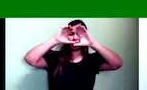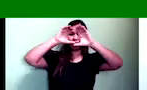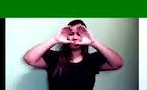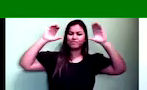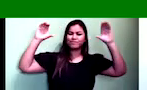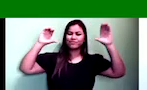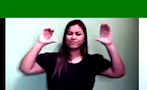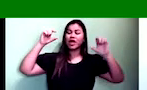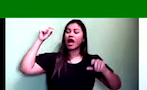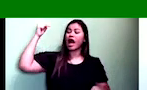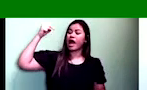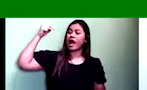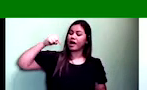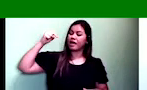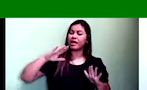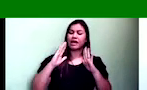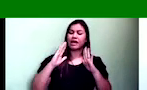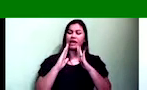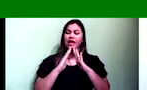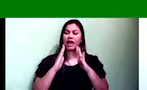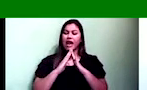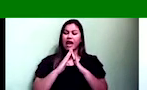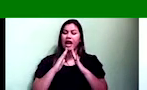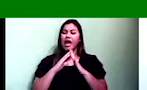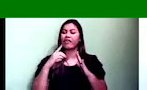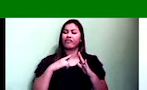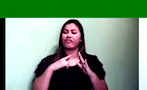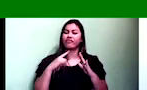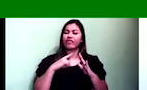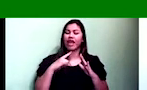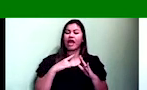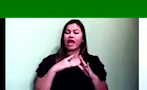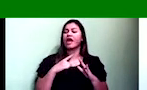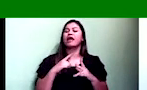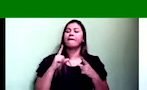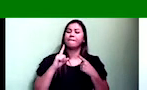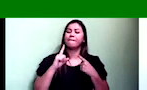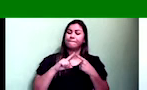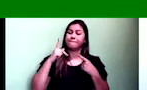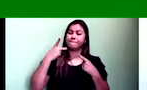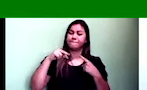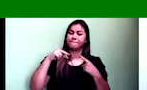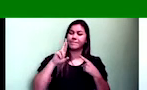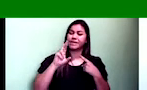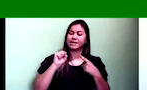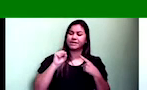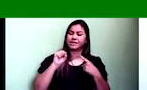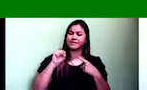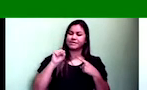alta segurança, bandagens e artigos de higiene,